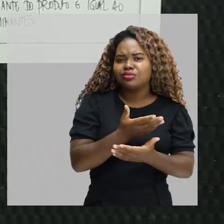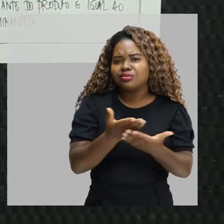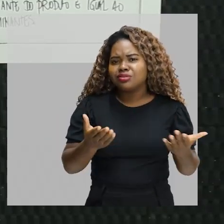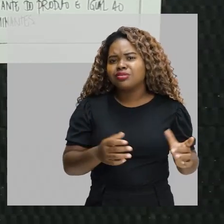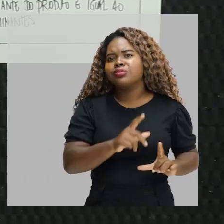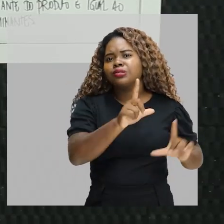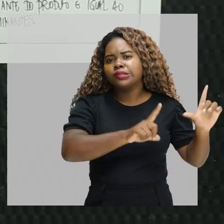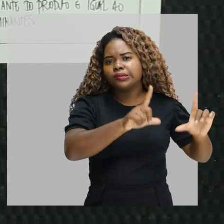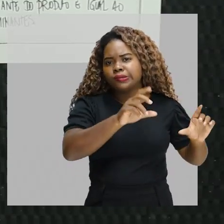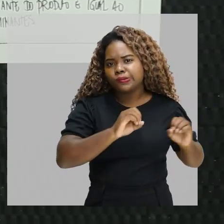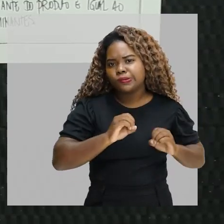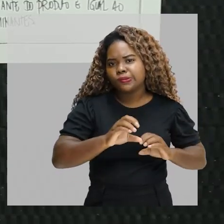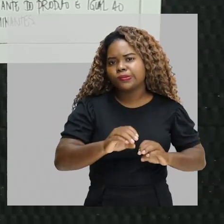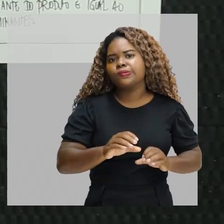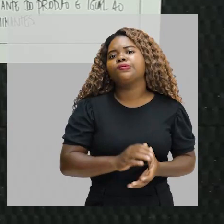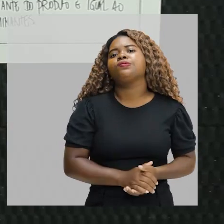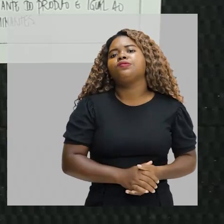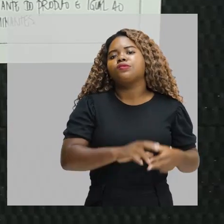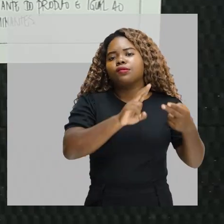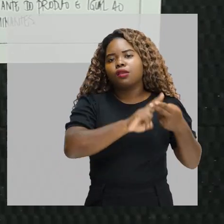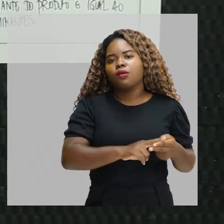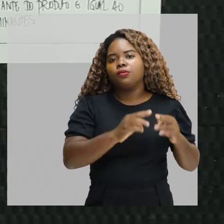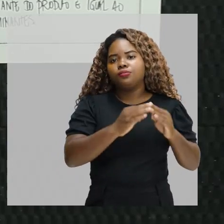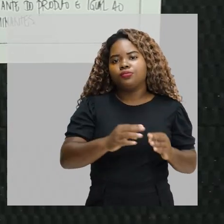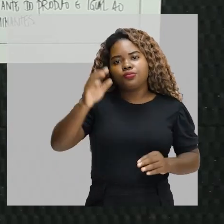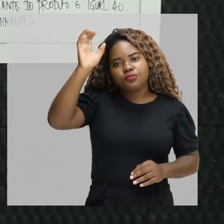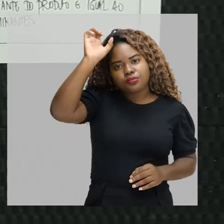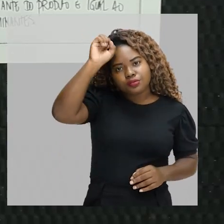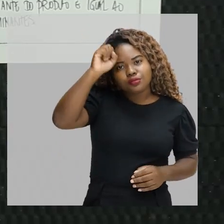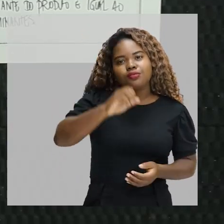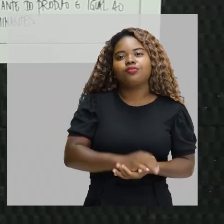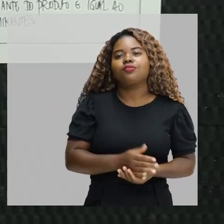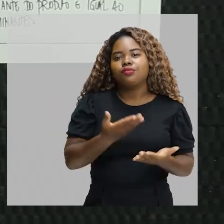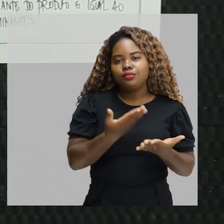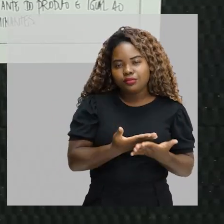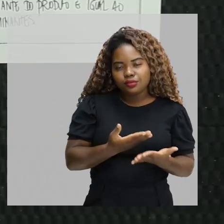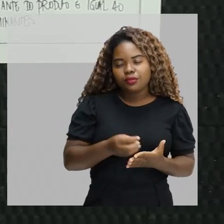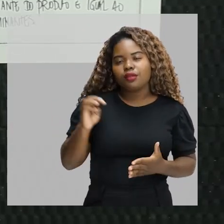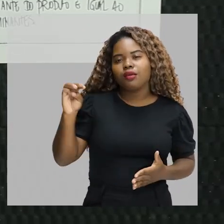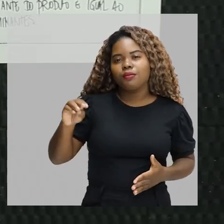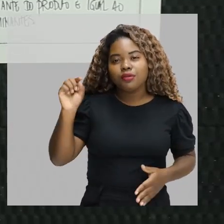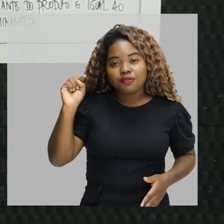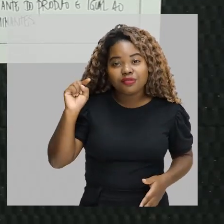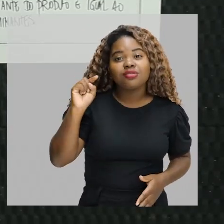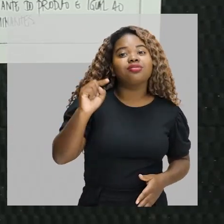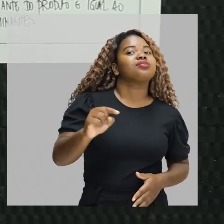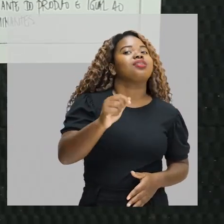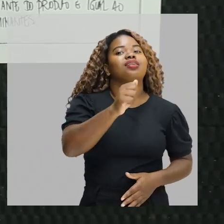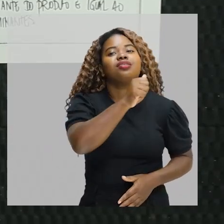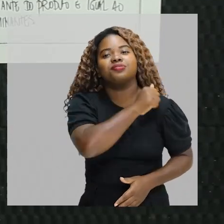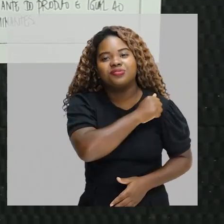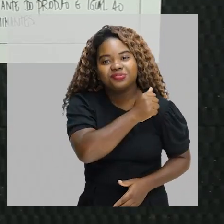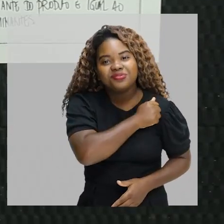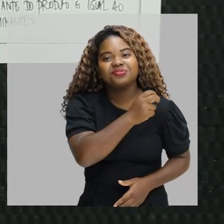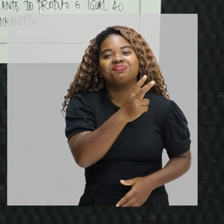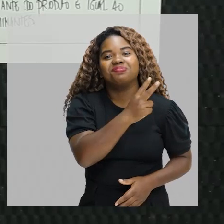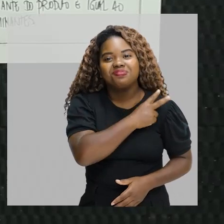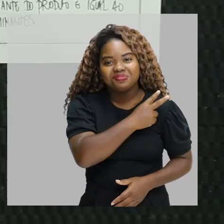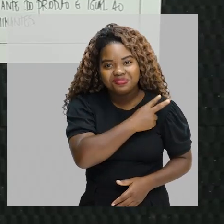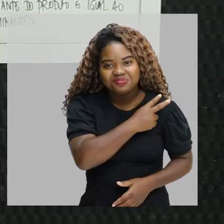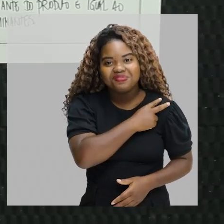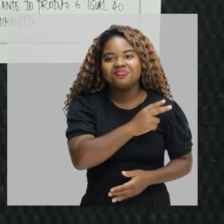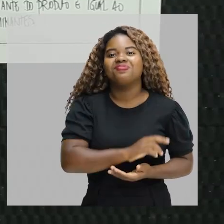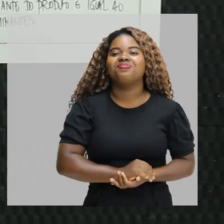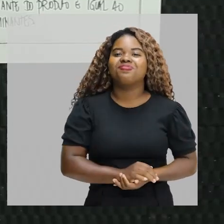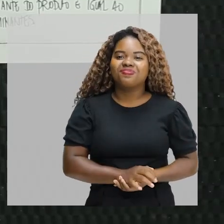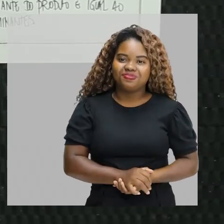TV Educação, no programa Hashtag Fique em Casa Aprendendo, para mais uma aula de matemática para os nossos queridos alunos aí da segunda série do